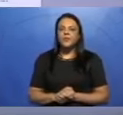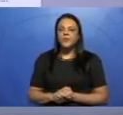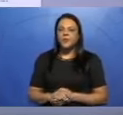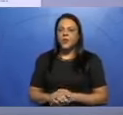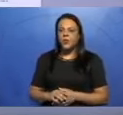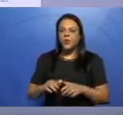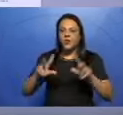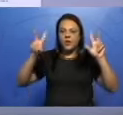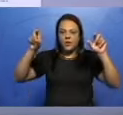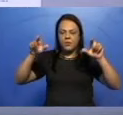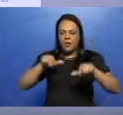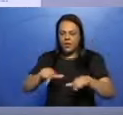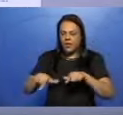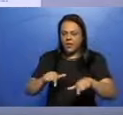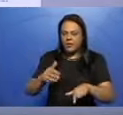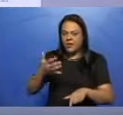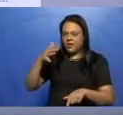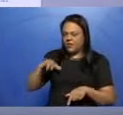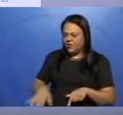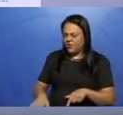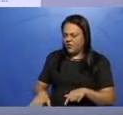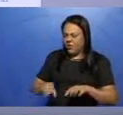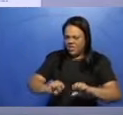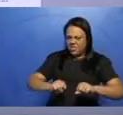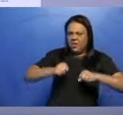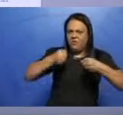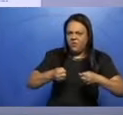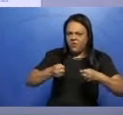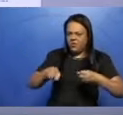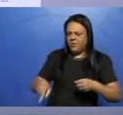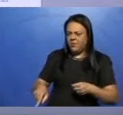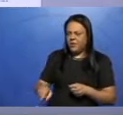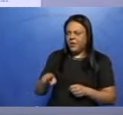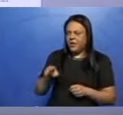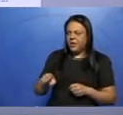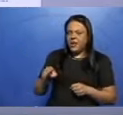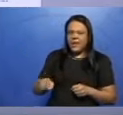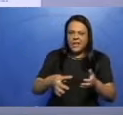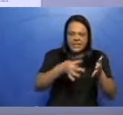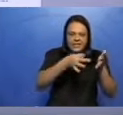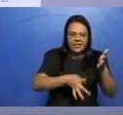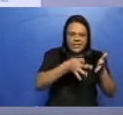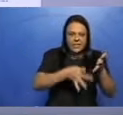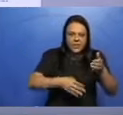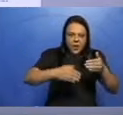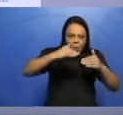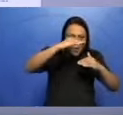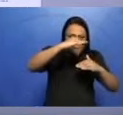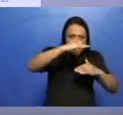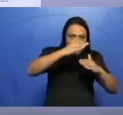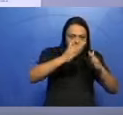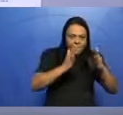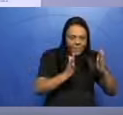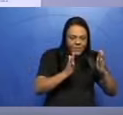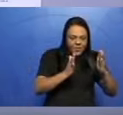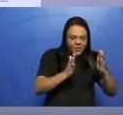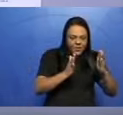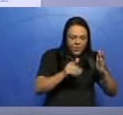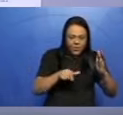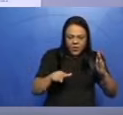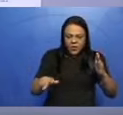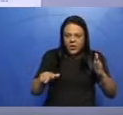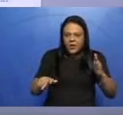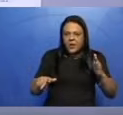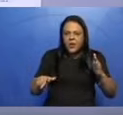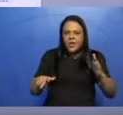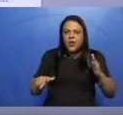Trabalho infantil, combata este mal. Esse texto, ele é uma parte, um fragmento de um texto que está no material